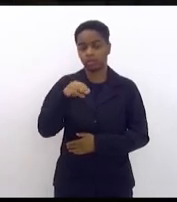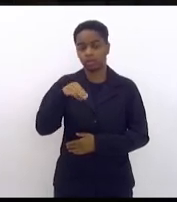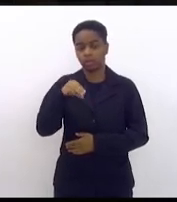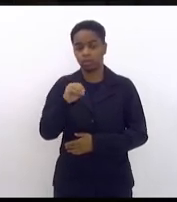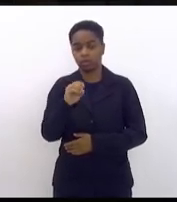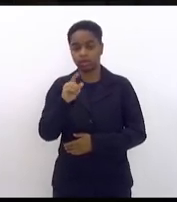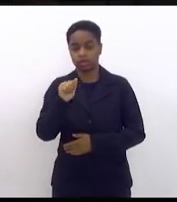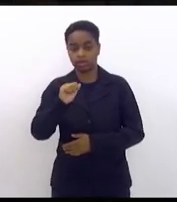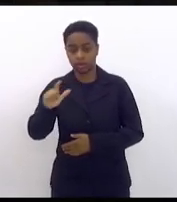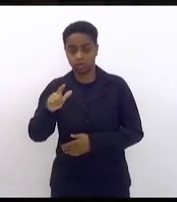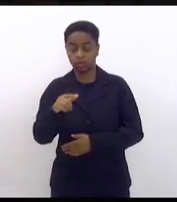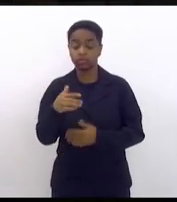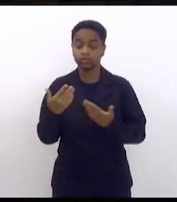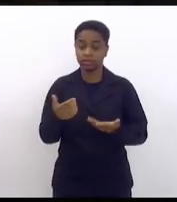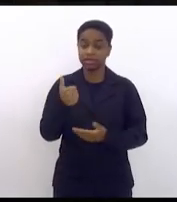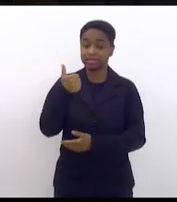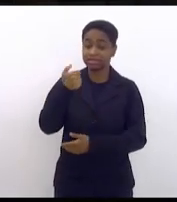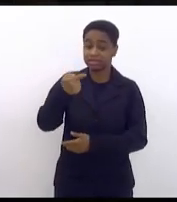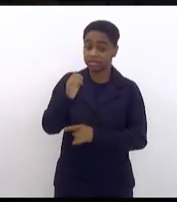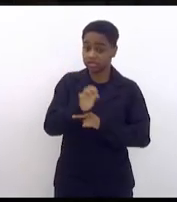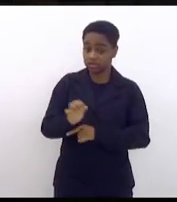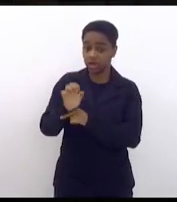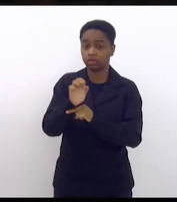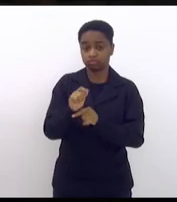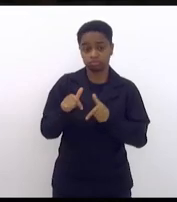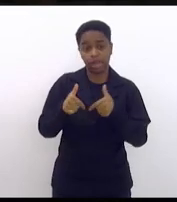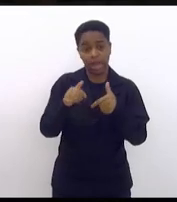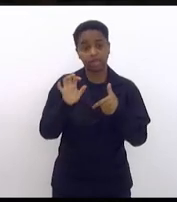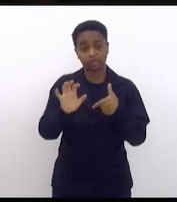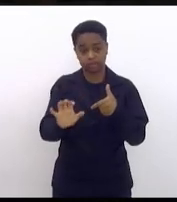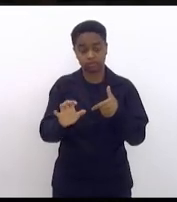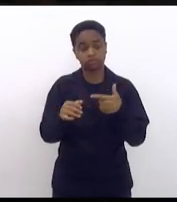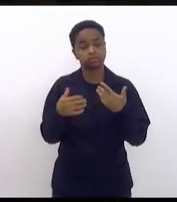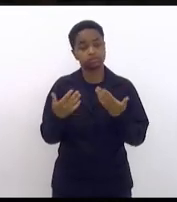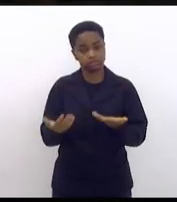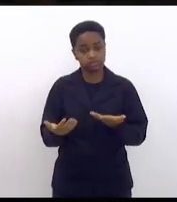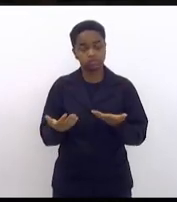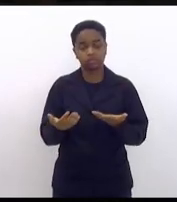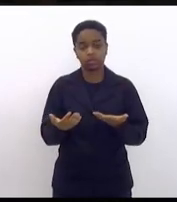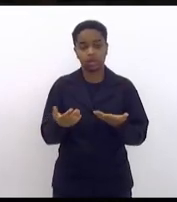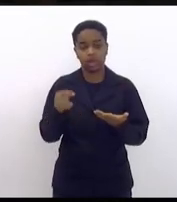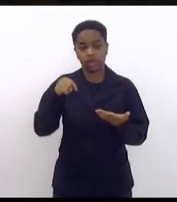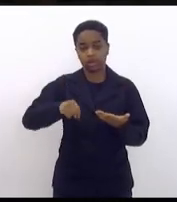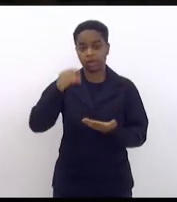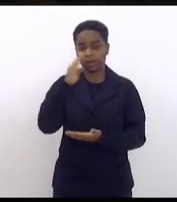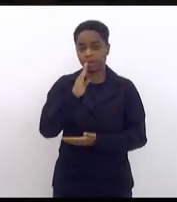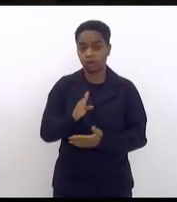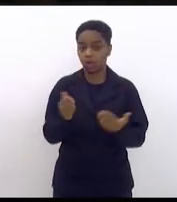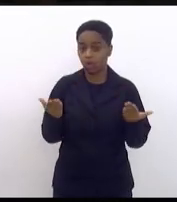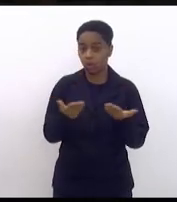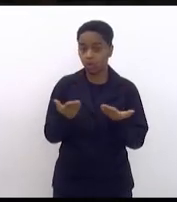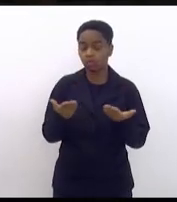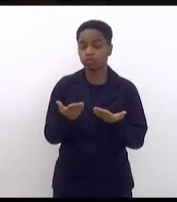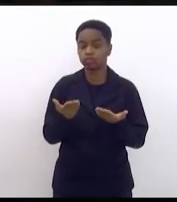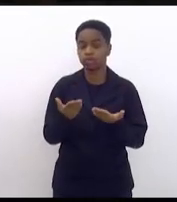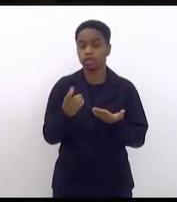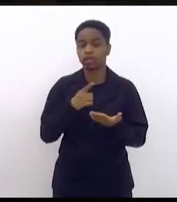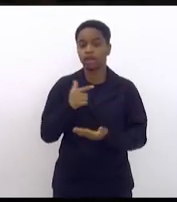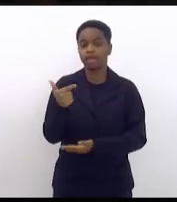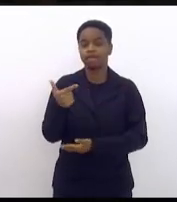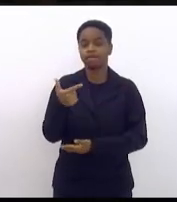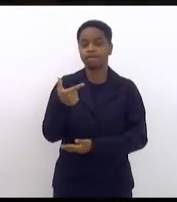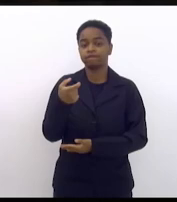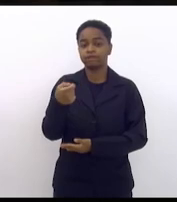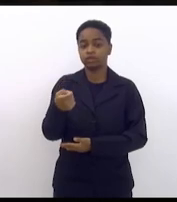17 estados federativos fizeram isso. Então, na média, o Brasil hoje está praticando 20%